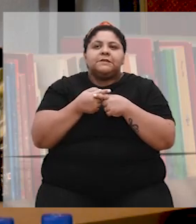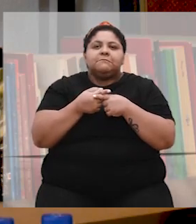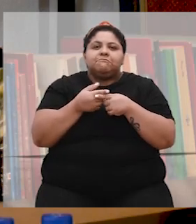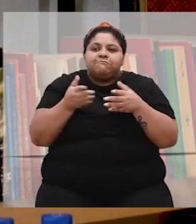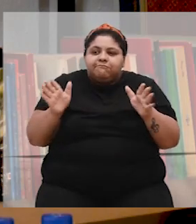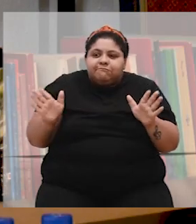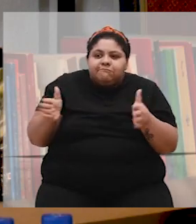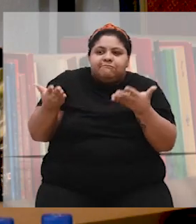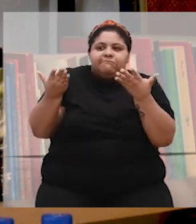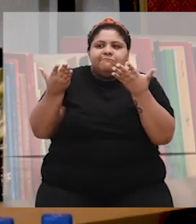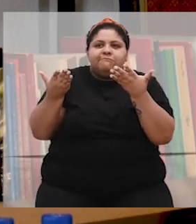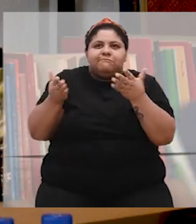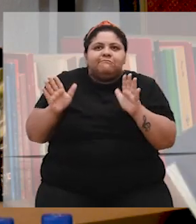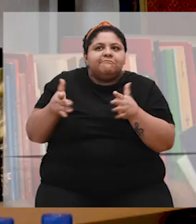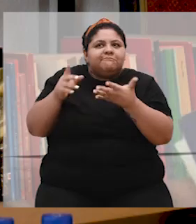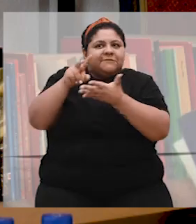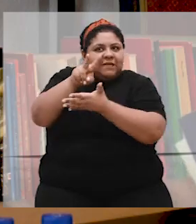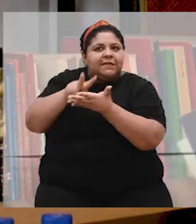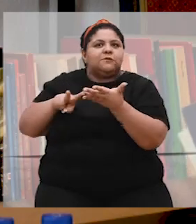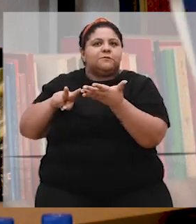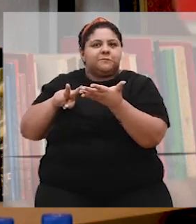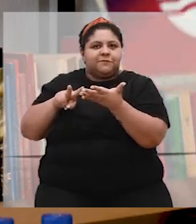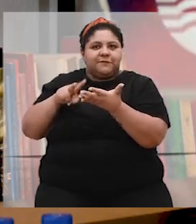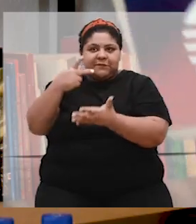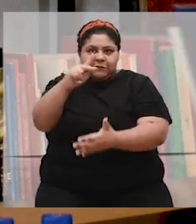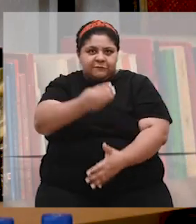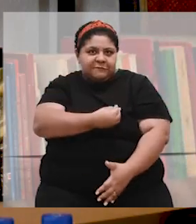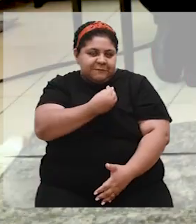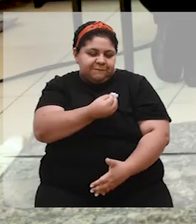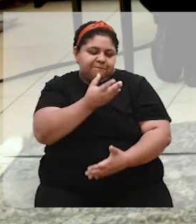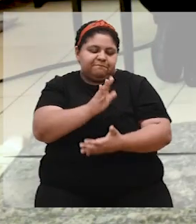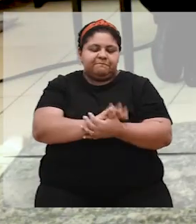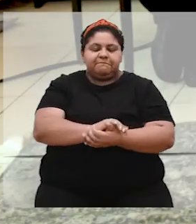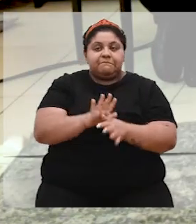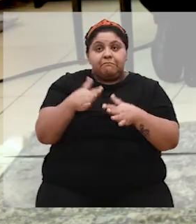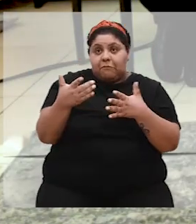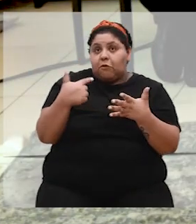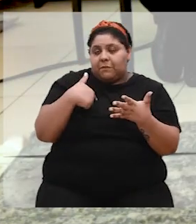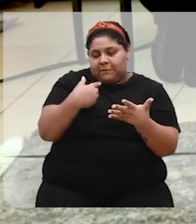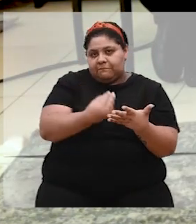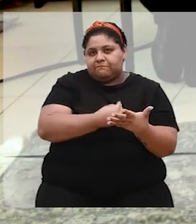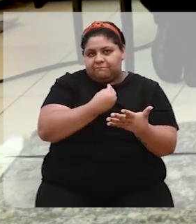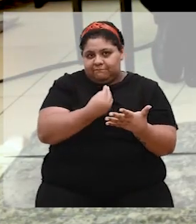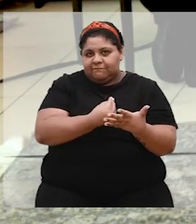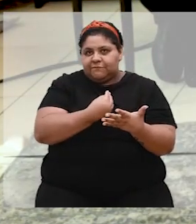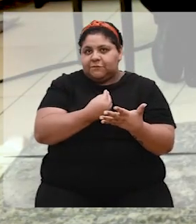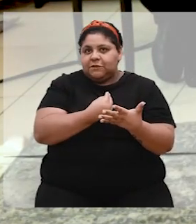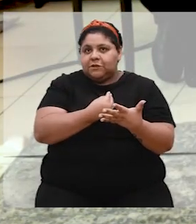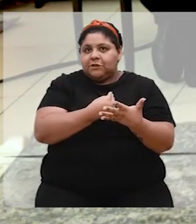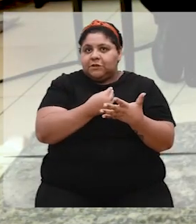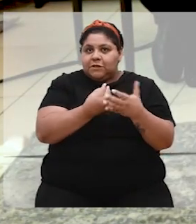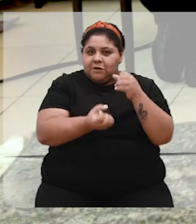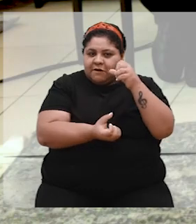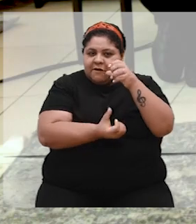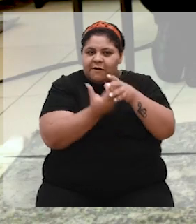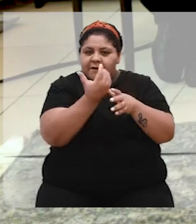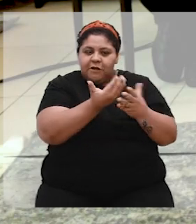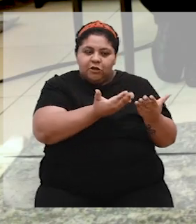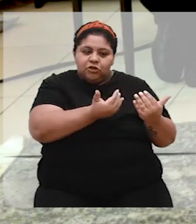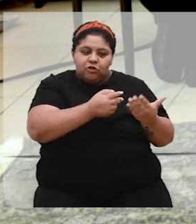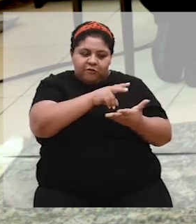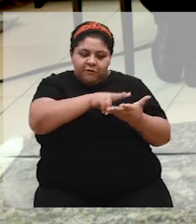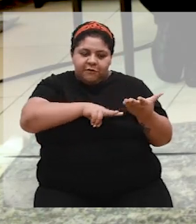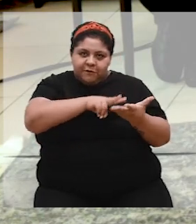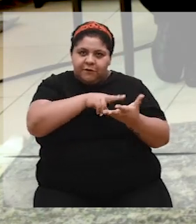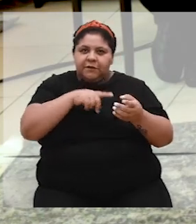insistência no estímulo à leitura na sua vida? Bom, na minha vida e na formação de jovens leitores,